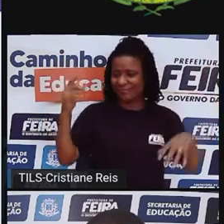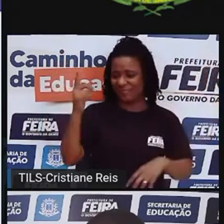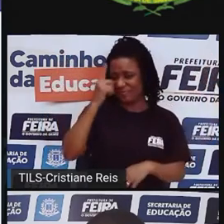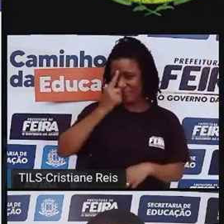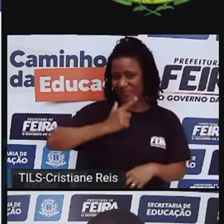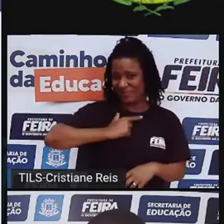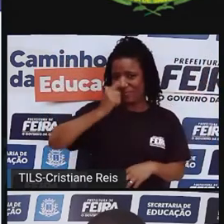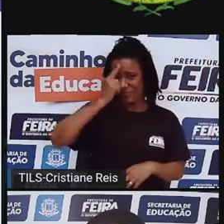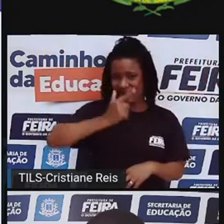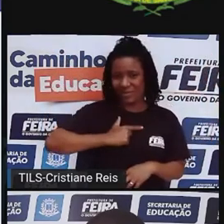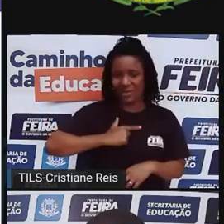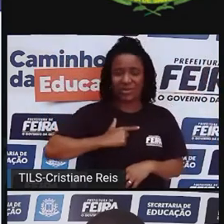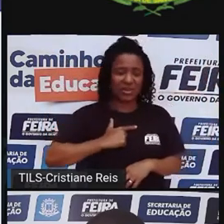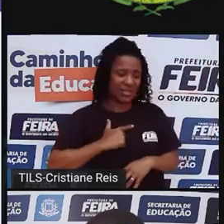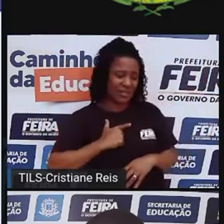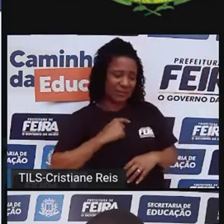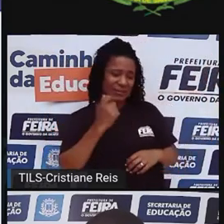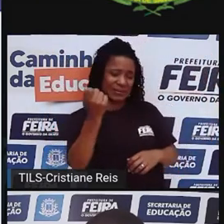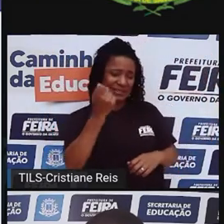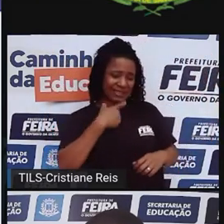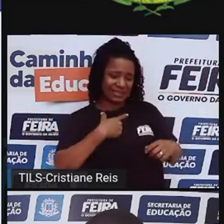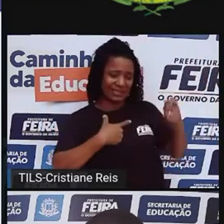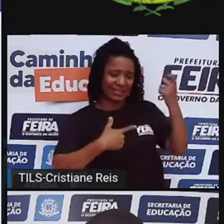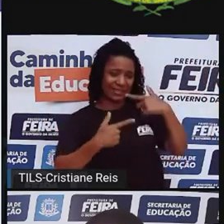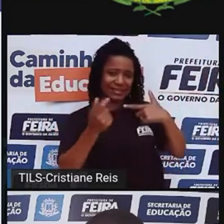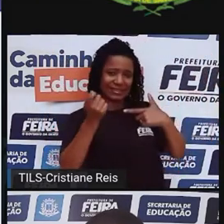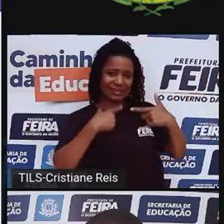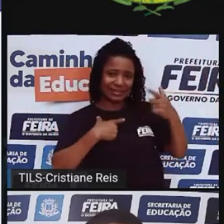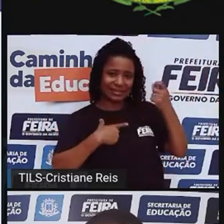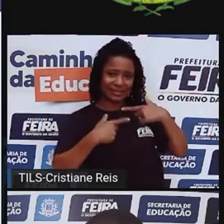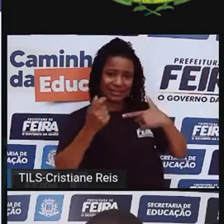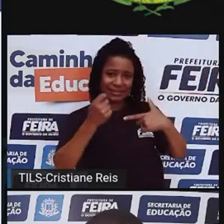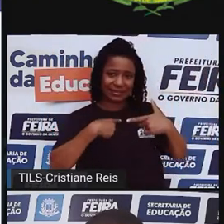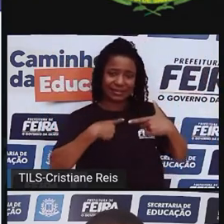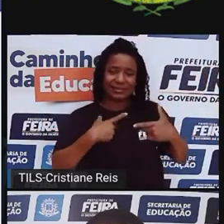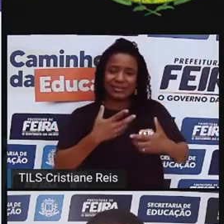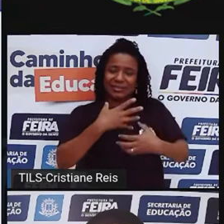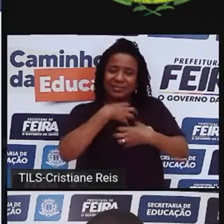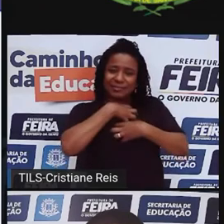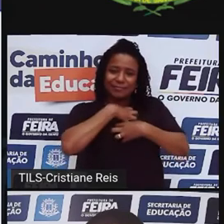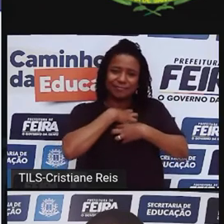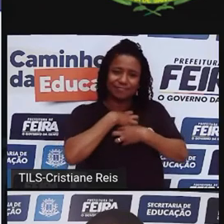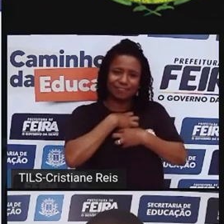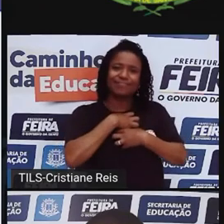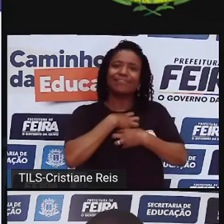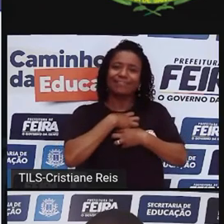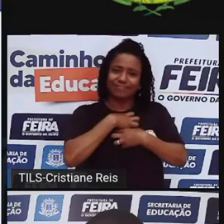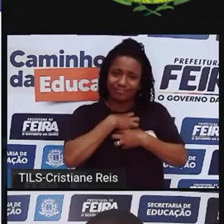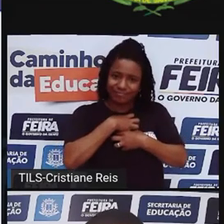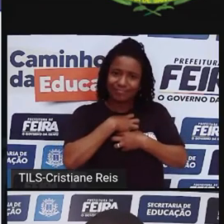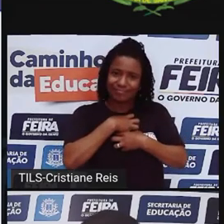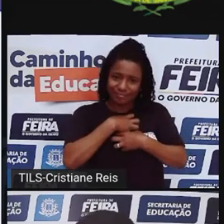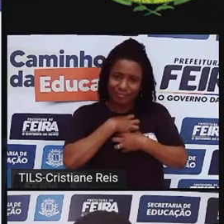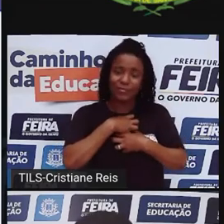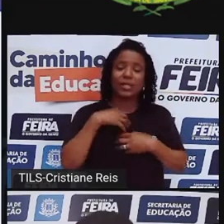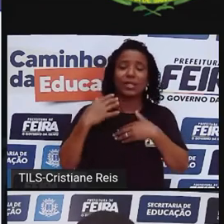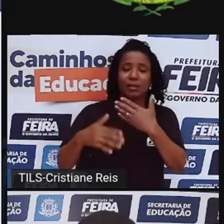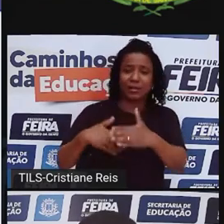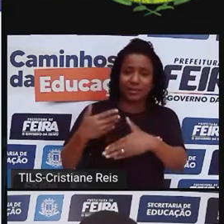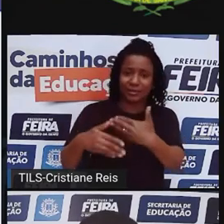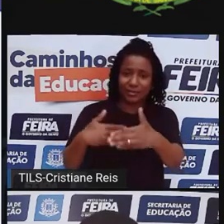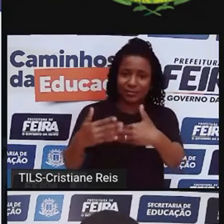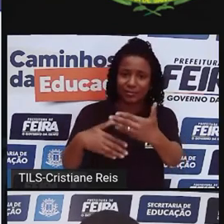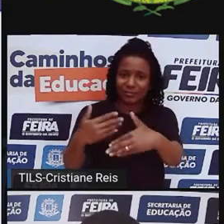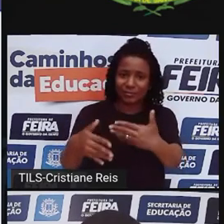Então, aqueles comentários me afetavam. Eu fui aprender realmente a cuidar e amar o meu cabelo lá